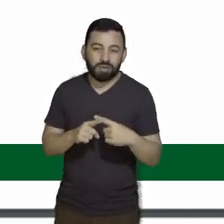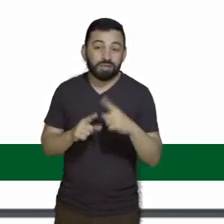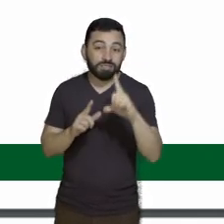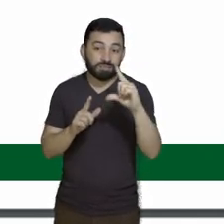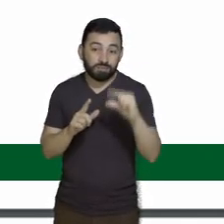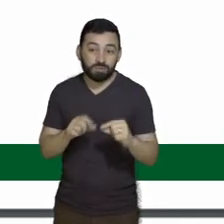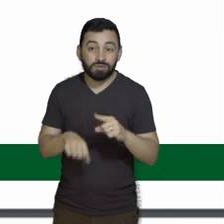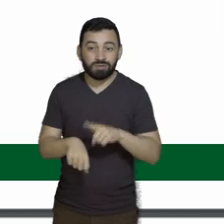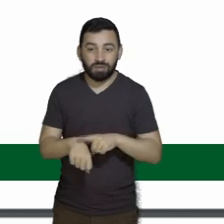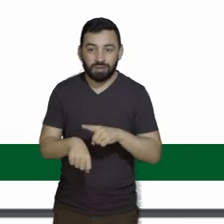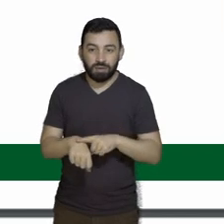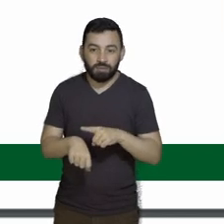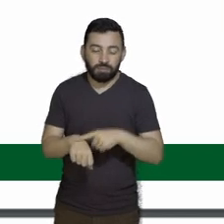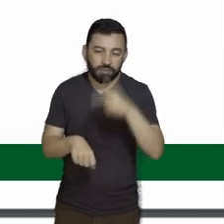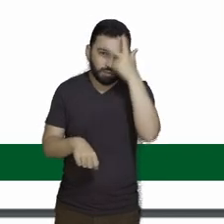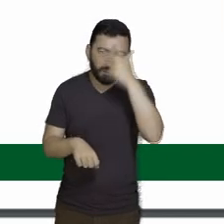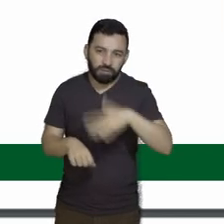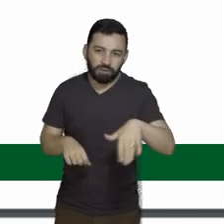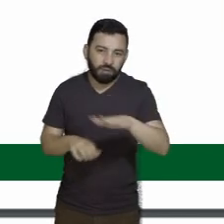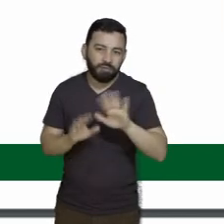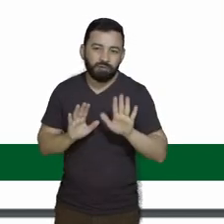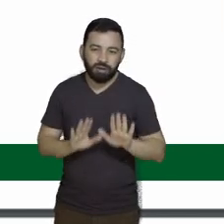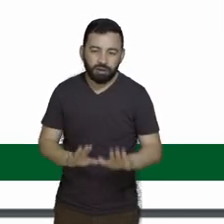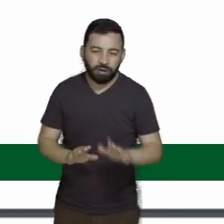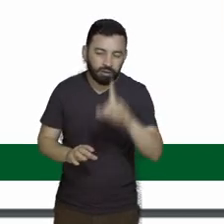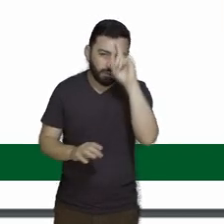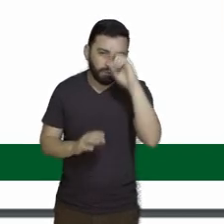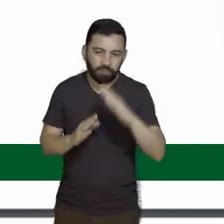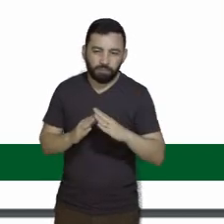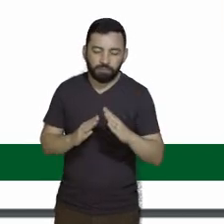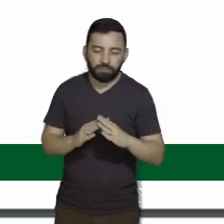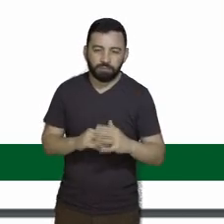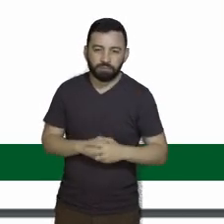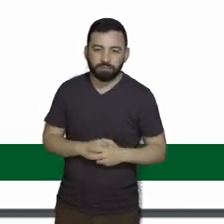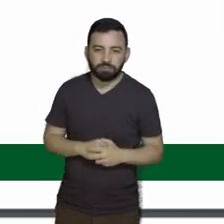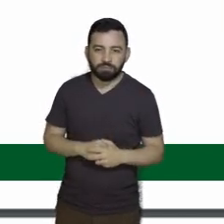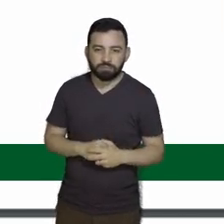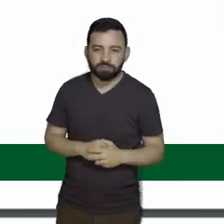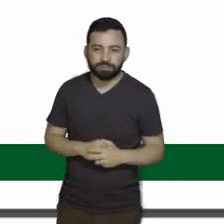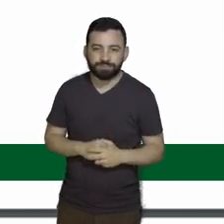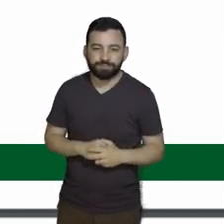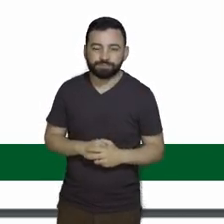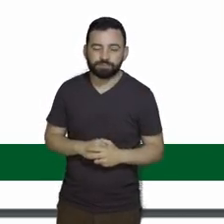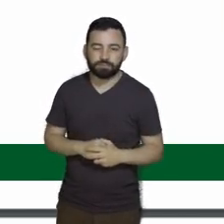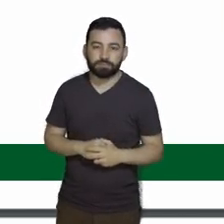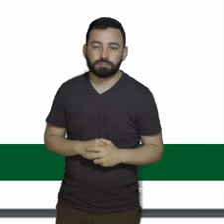tempo de permanência do paciente no leito do hospital.